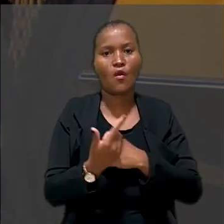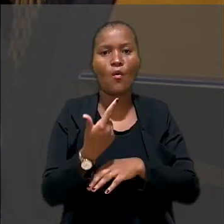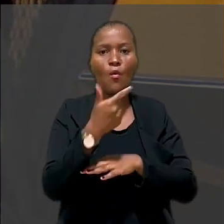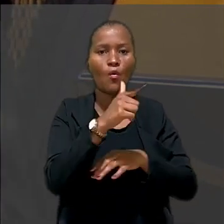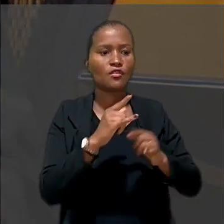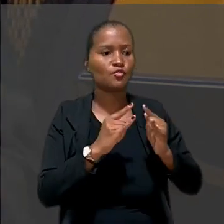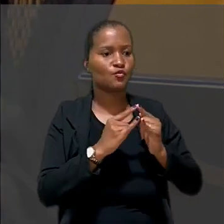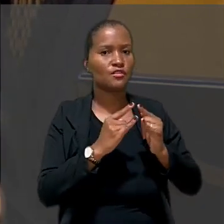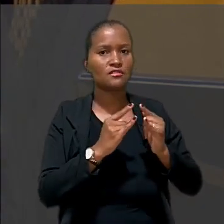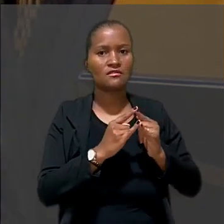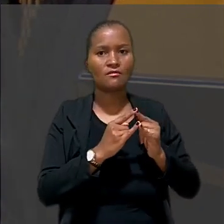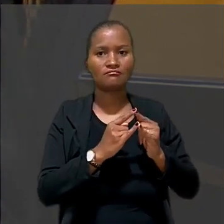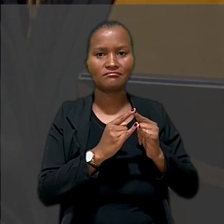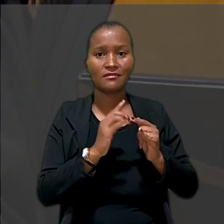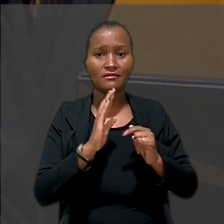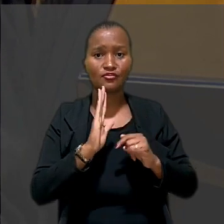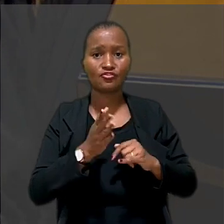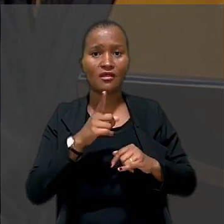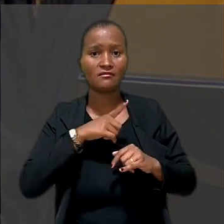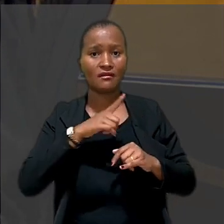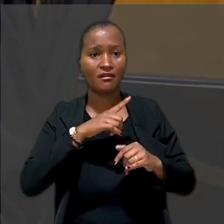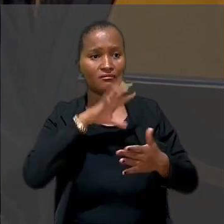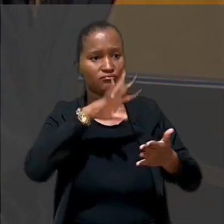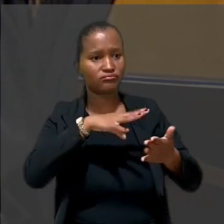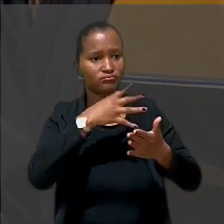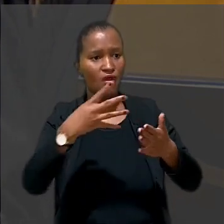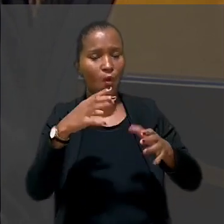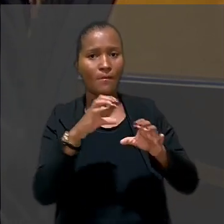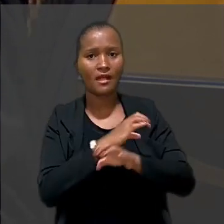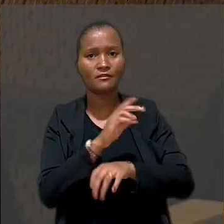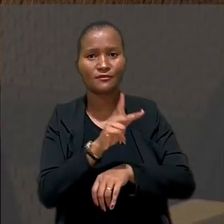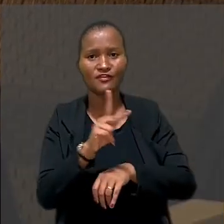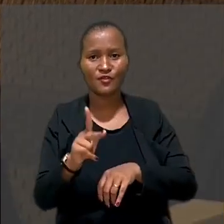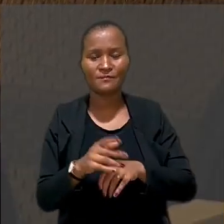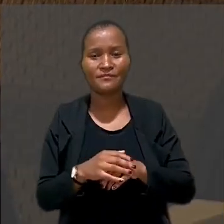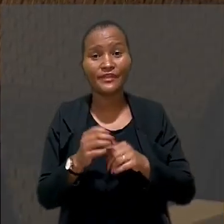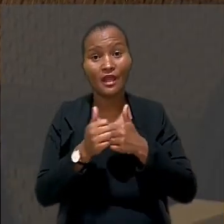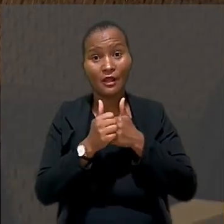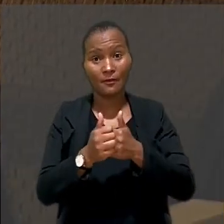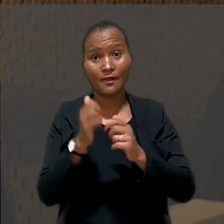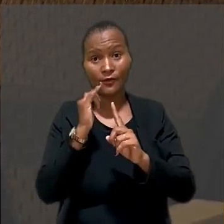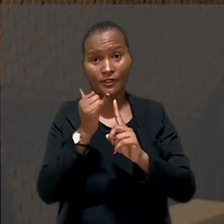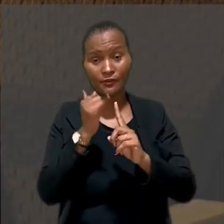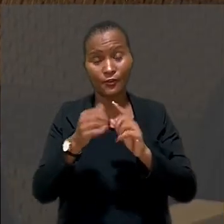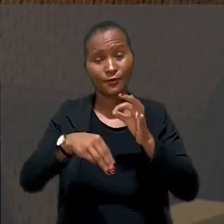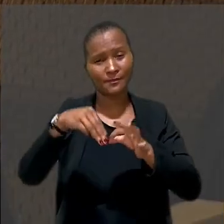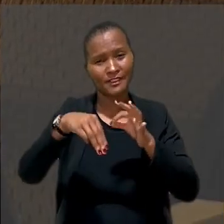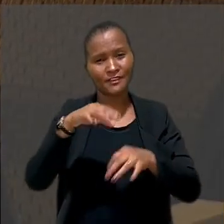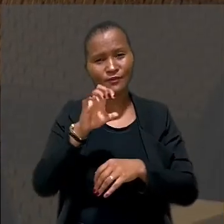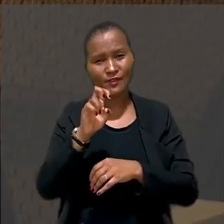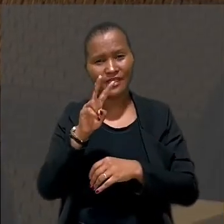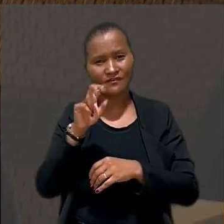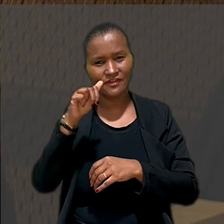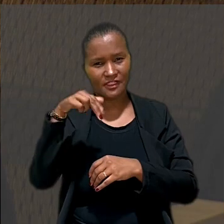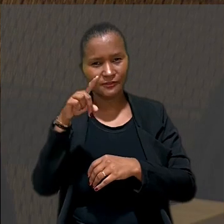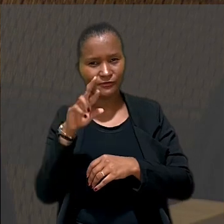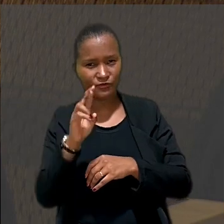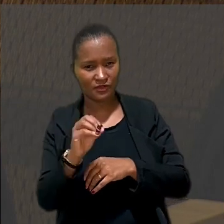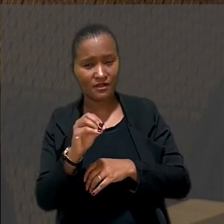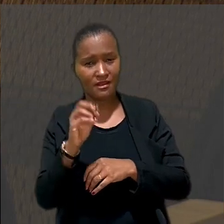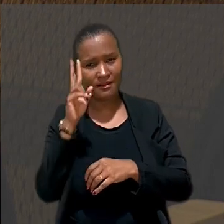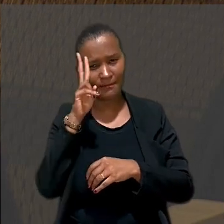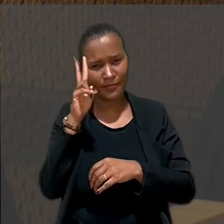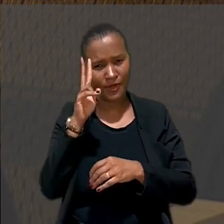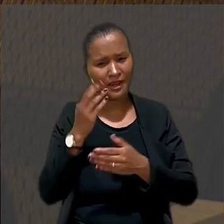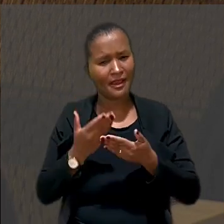outra instituição que já tem toda a sua grade formada e completada. Ao acompanhar o relator, o ministro Evandro Valadão lembrou